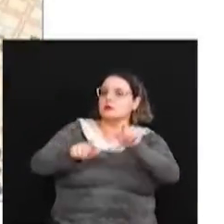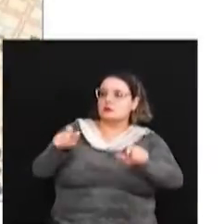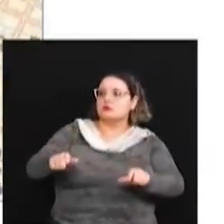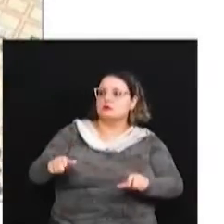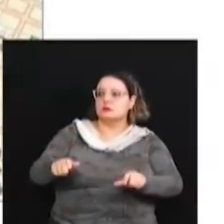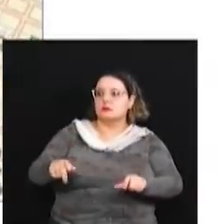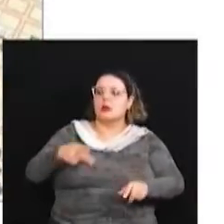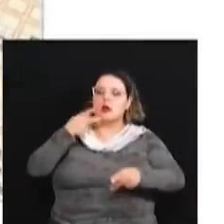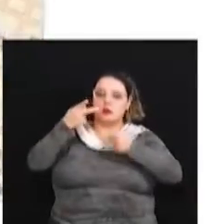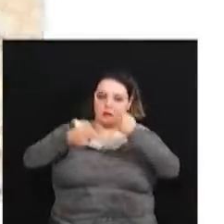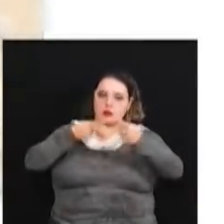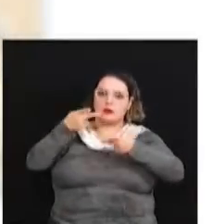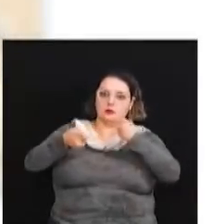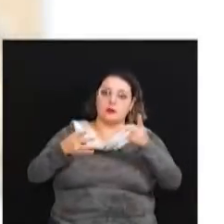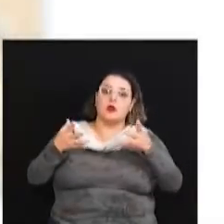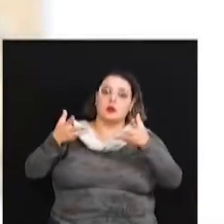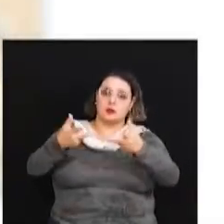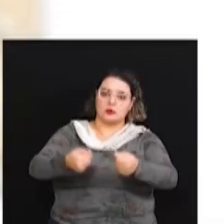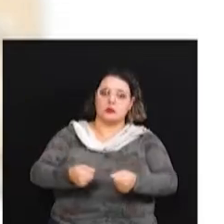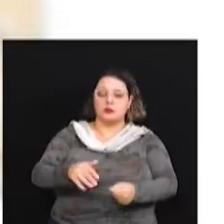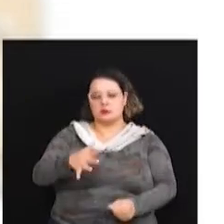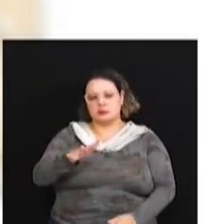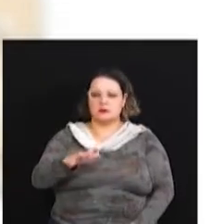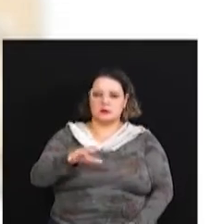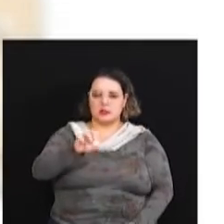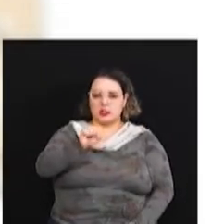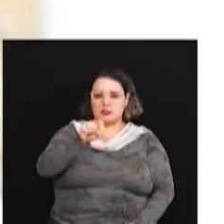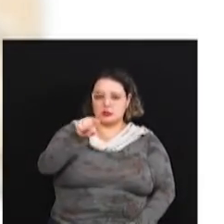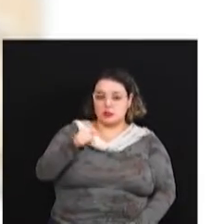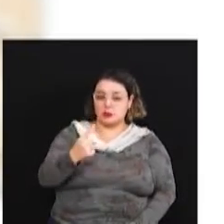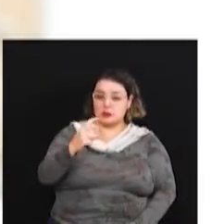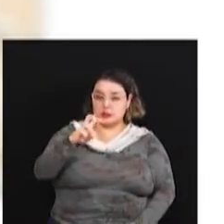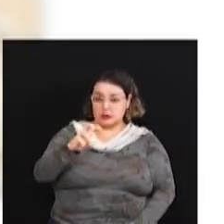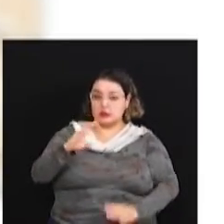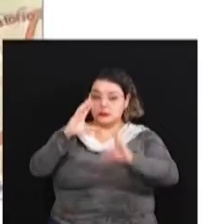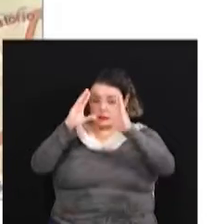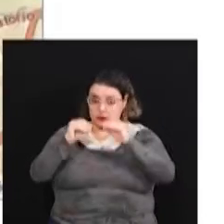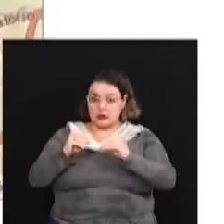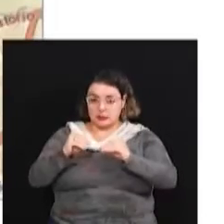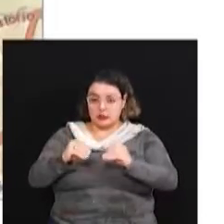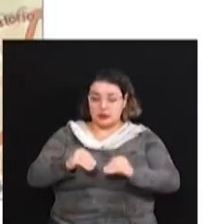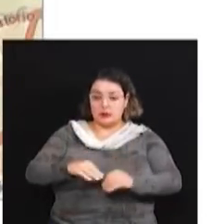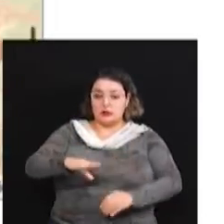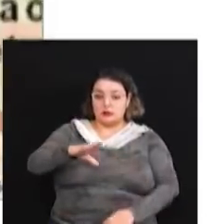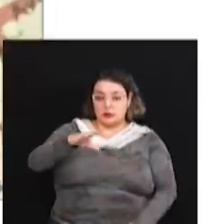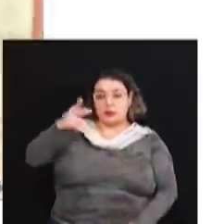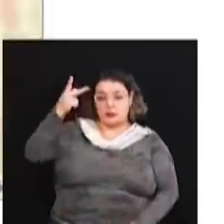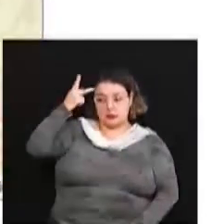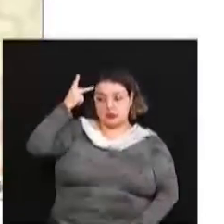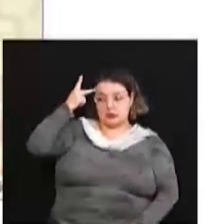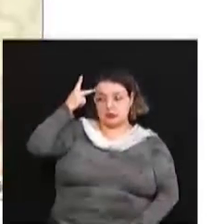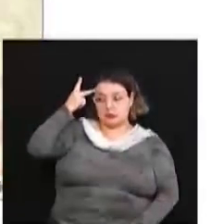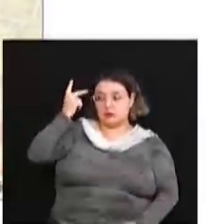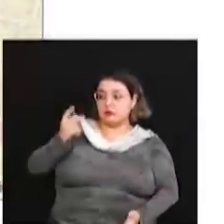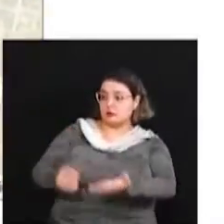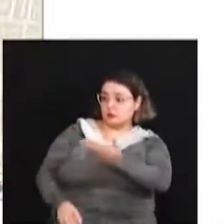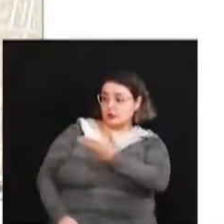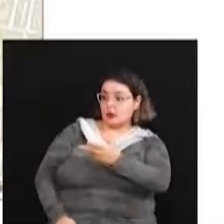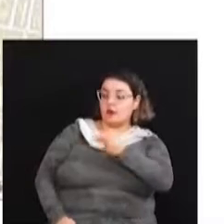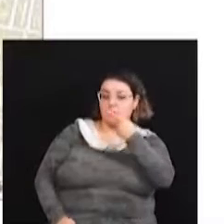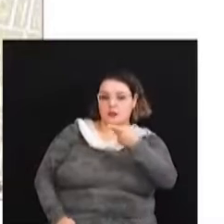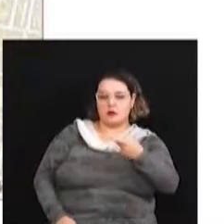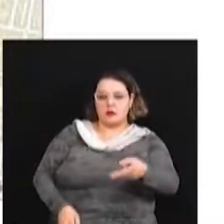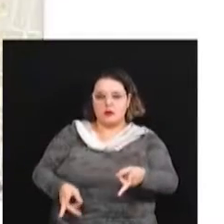pessoas deixaram relatos, todos por volta das 8h15 da noite. Na capital, esse paulistano relatou